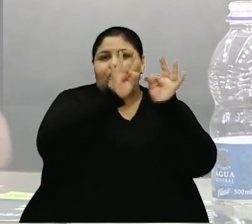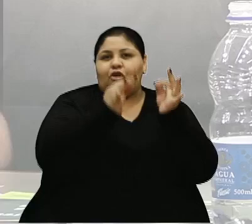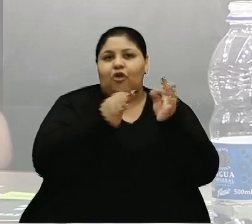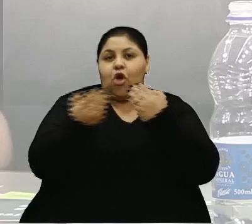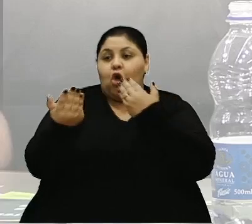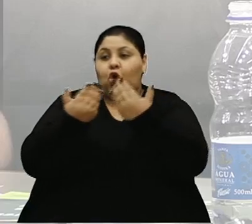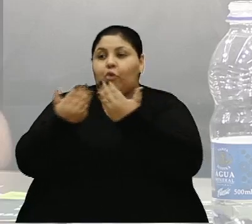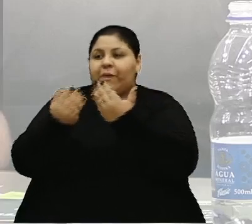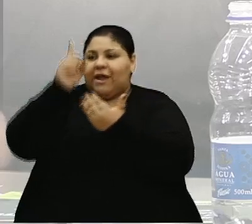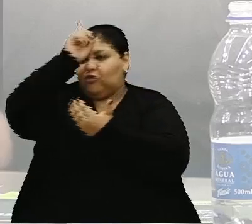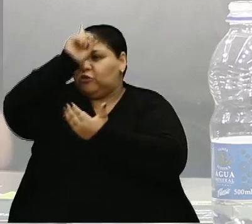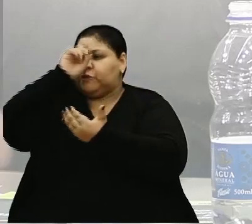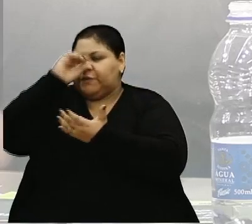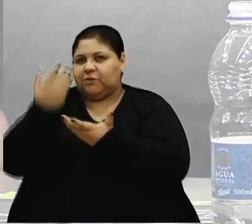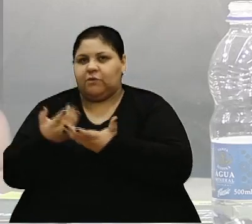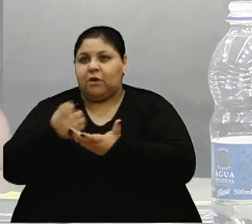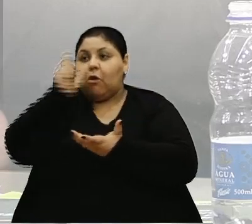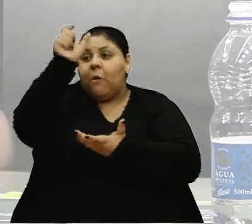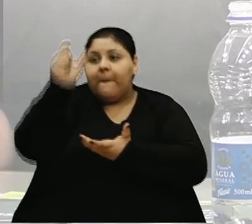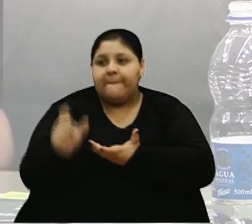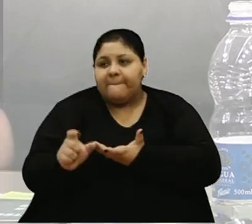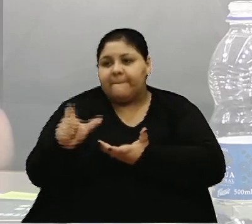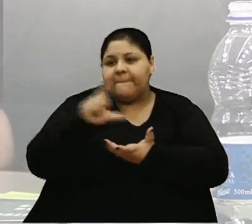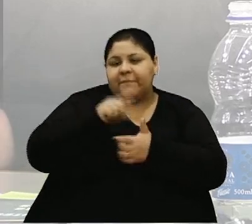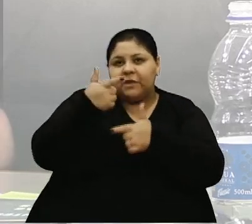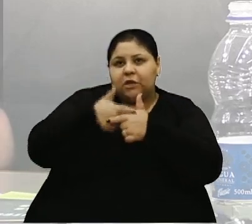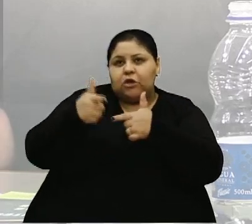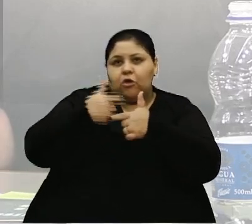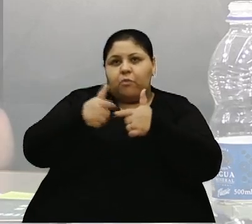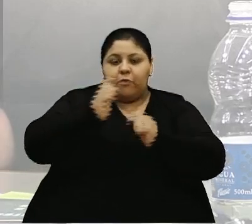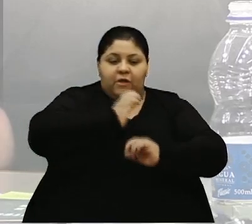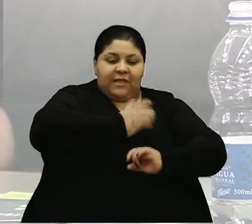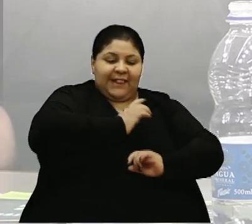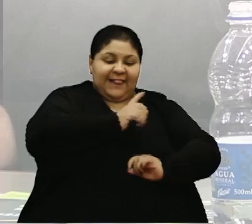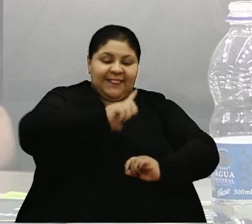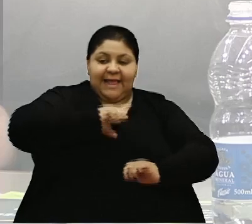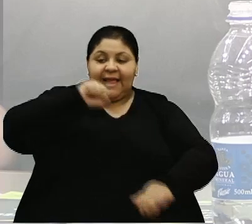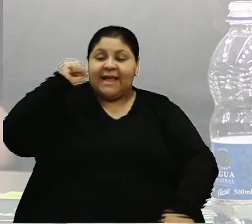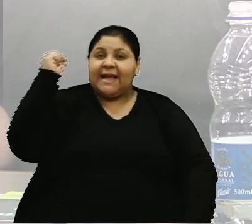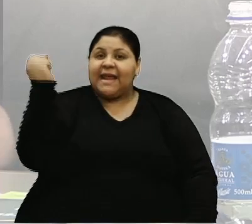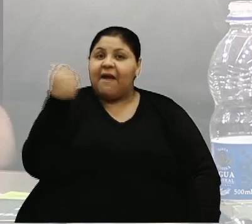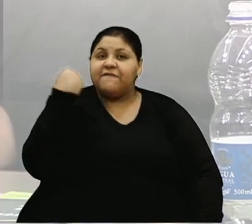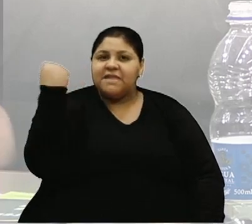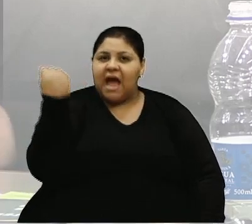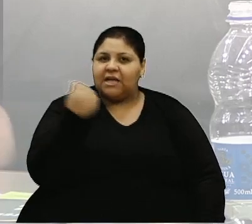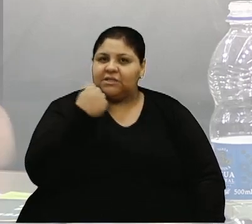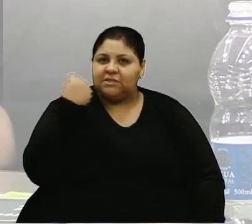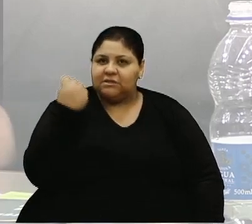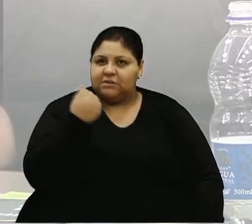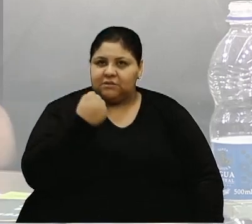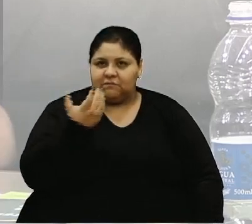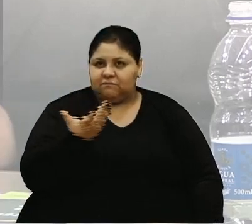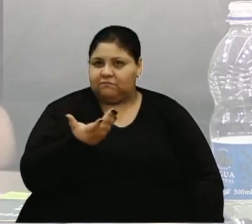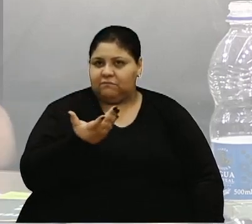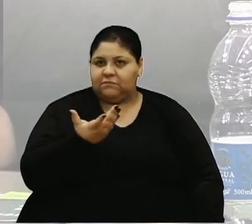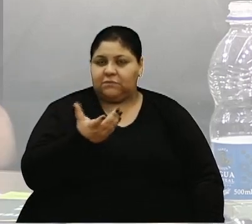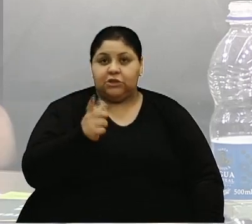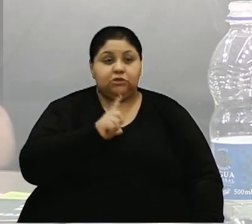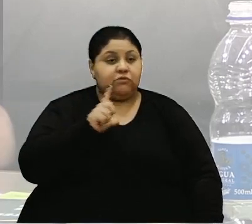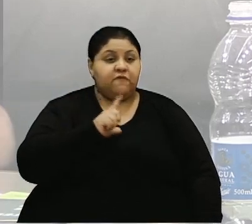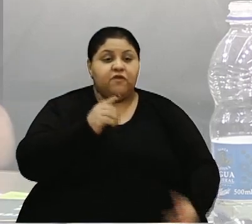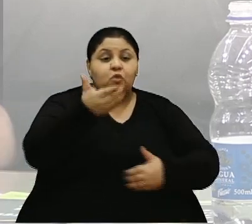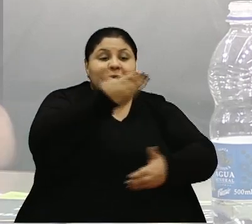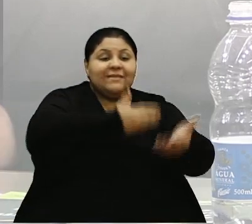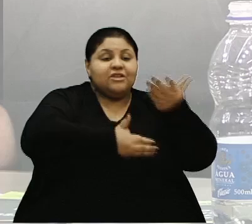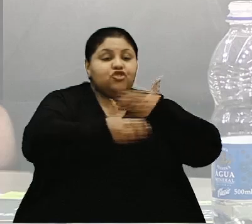hospital tem. E uma pessoa que tem um problema vascular, tem gravidade, e se não for feita uma intervenção